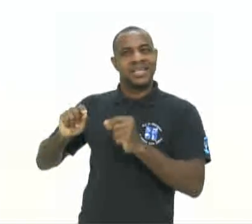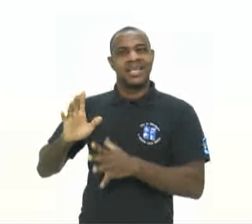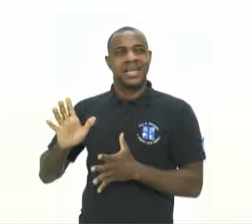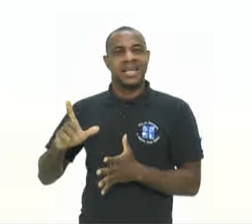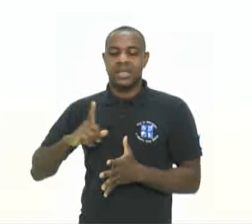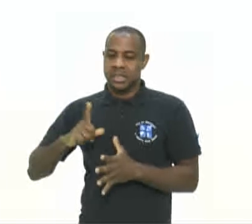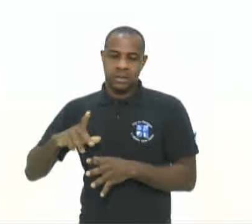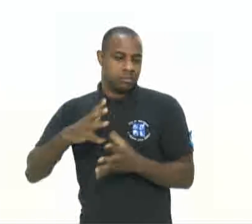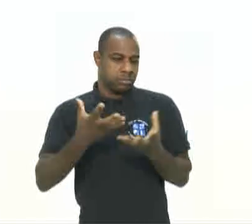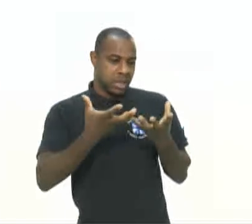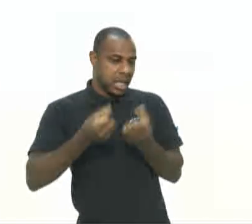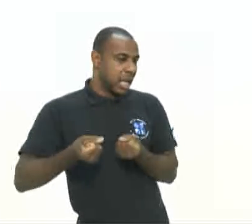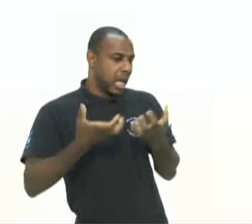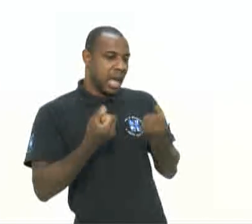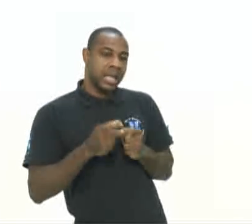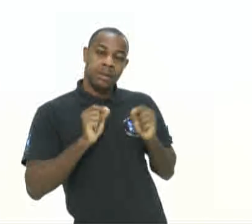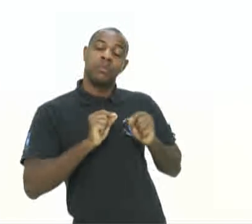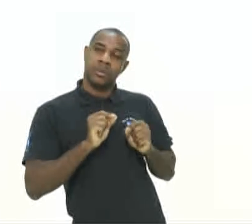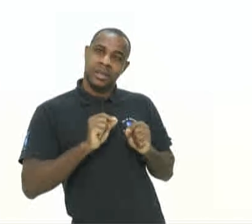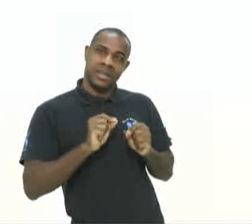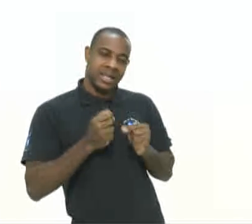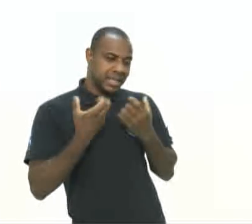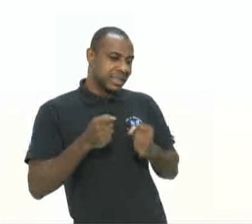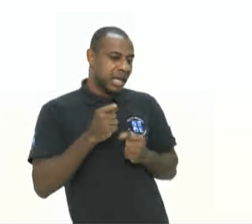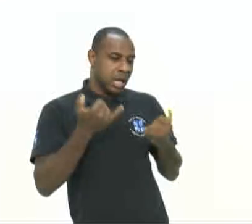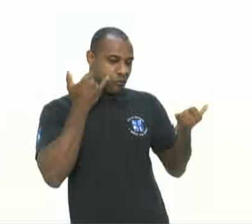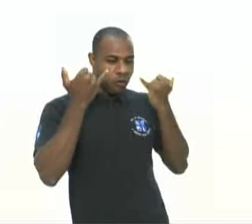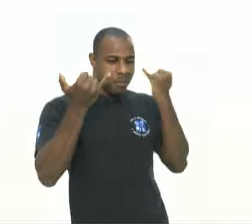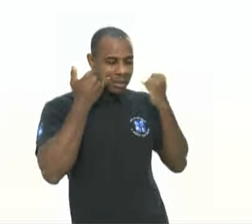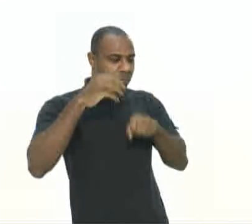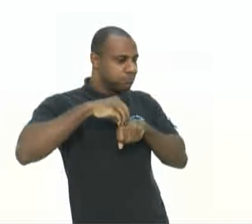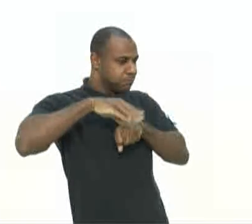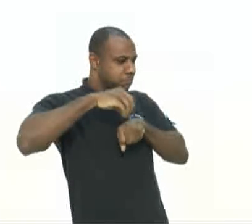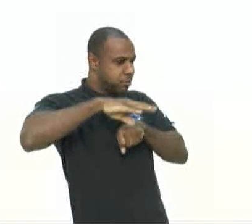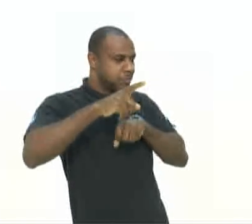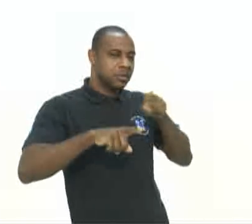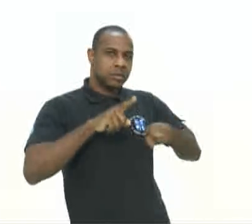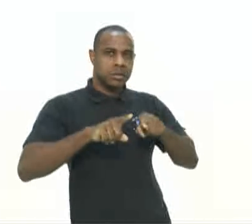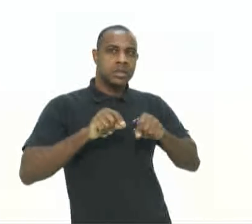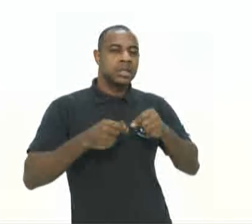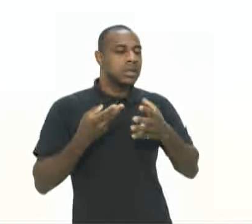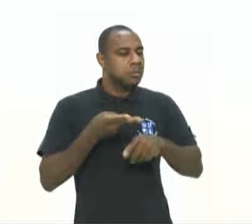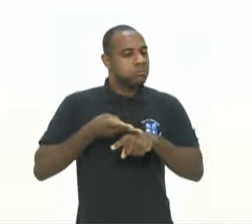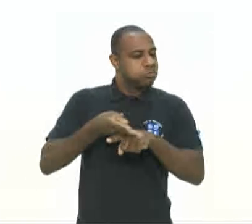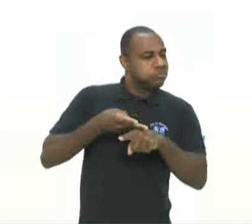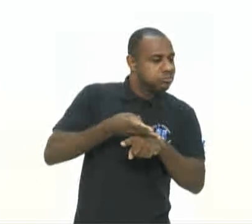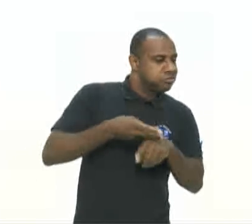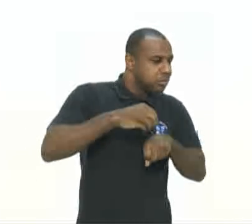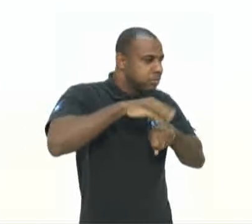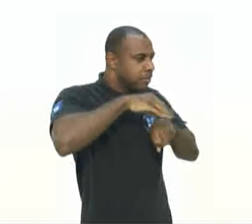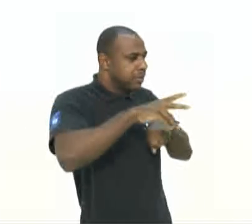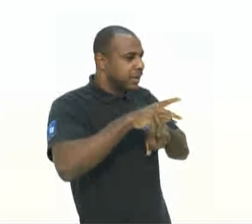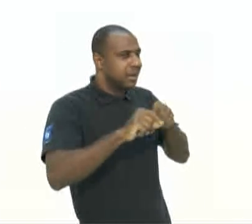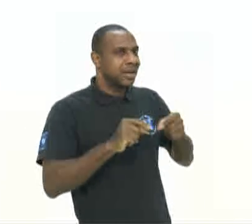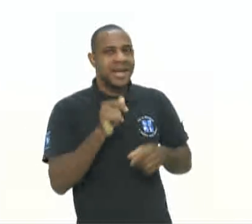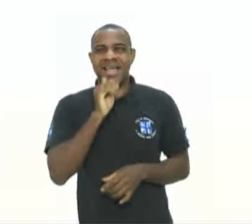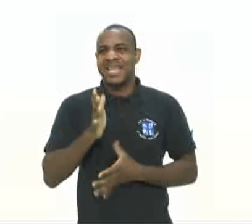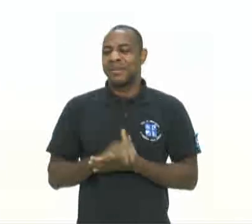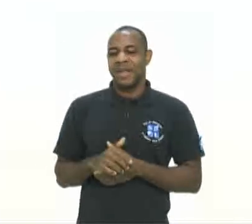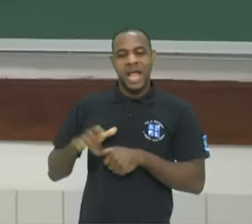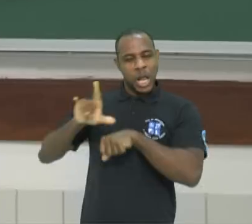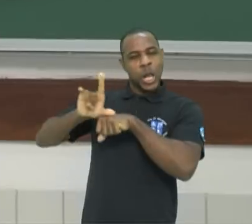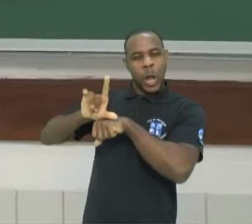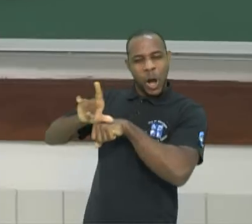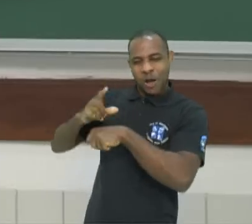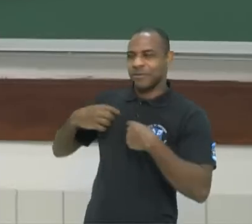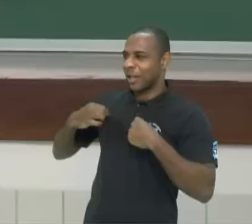de receber os clientes e dar informações básicas sobre o que eles procuram. Sabe aquela vitrine daquela loja lá, que é